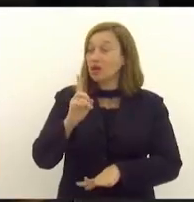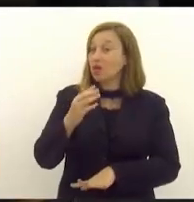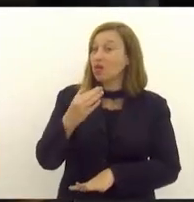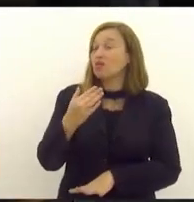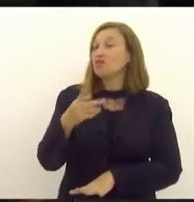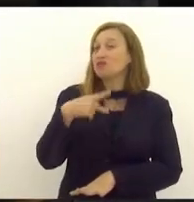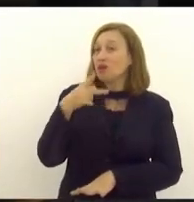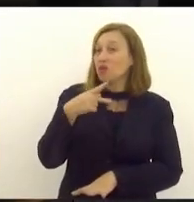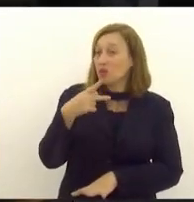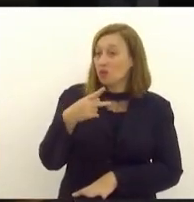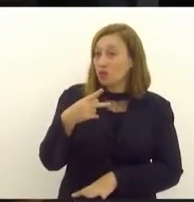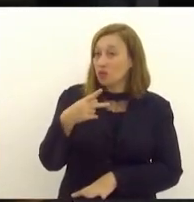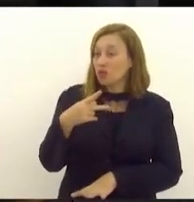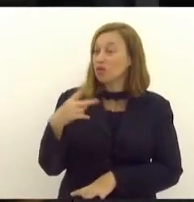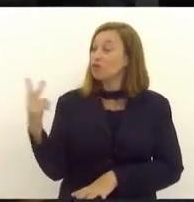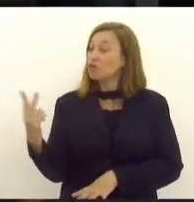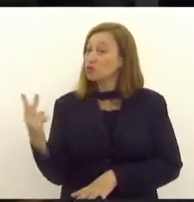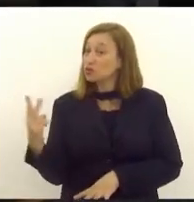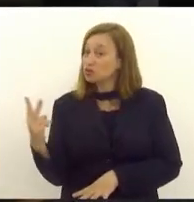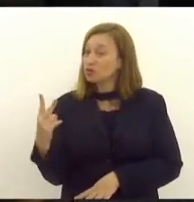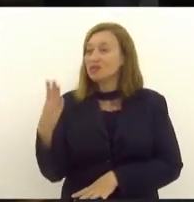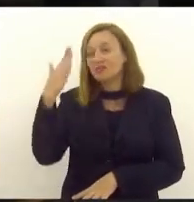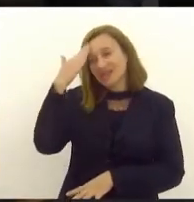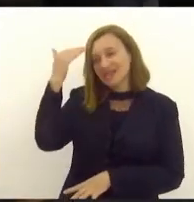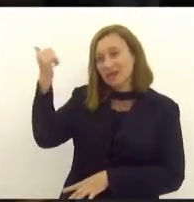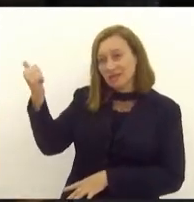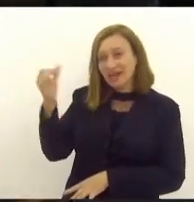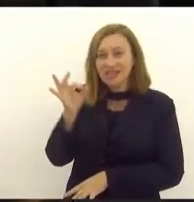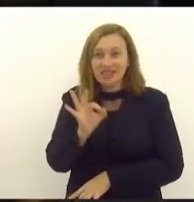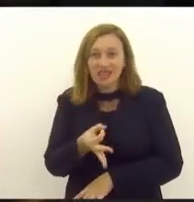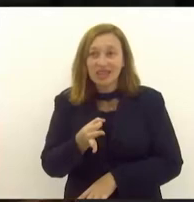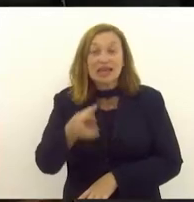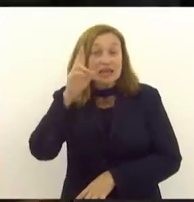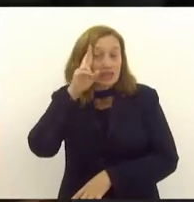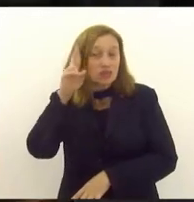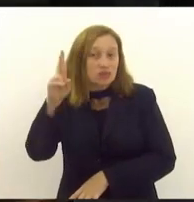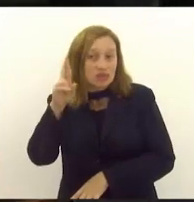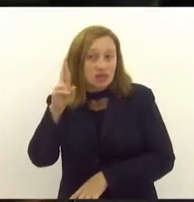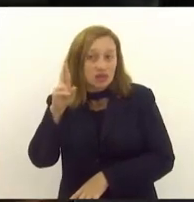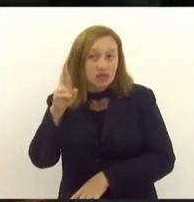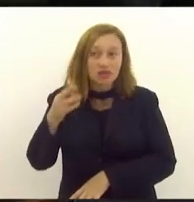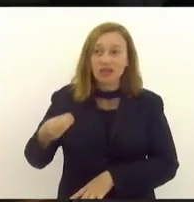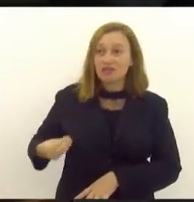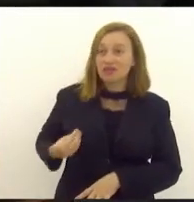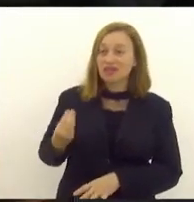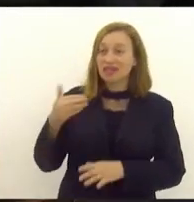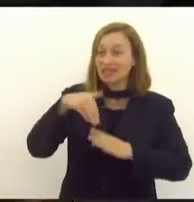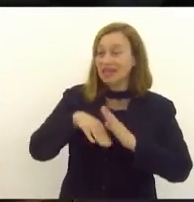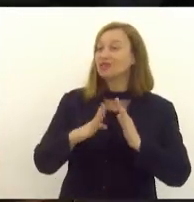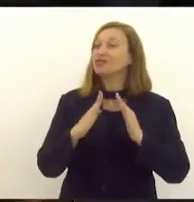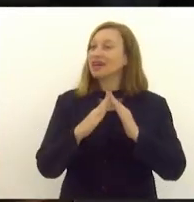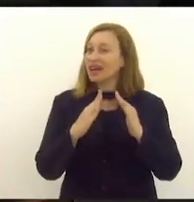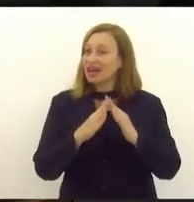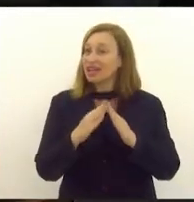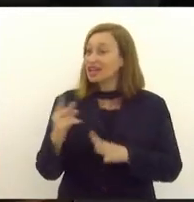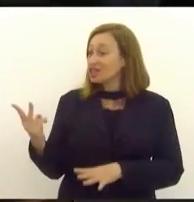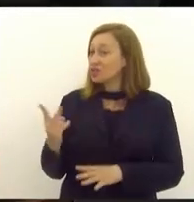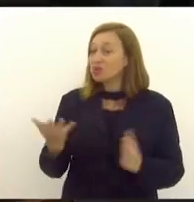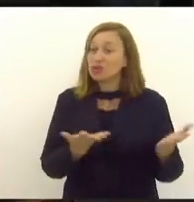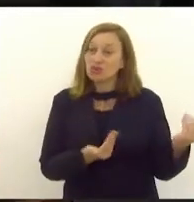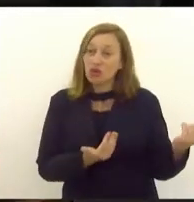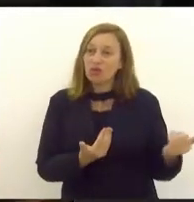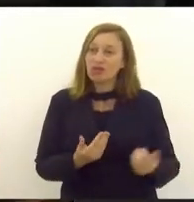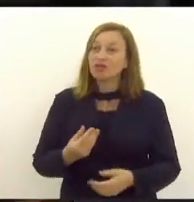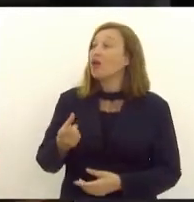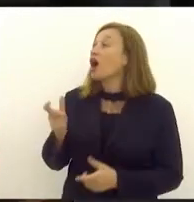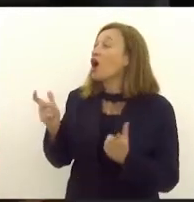eles para pelo menos saber se o senhor está na casa são esses dois jovens Cadê